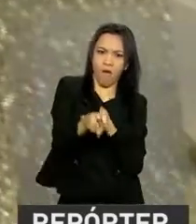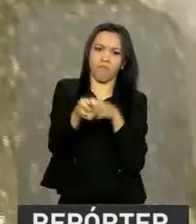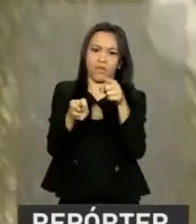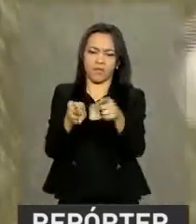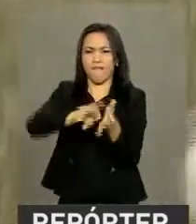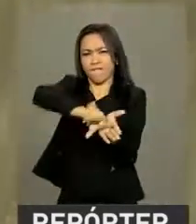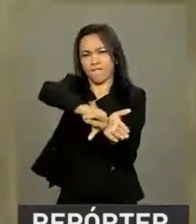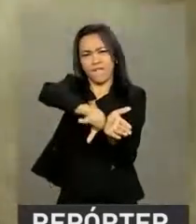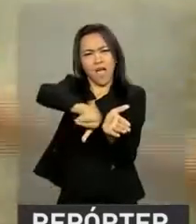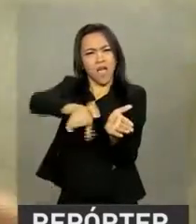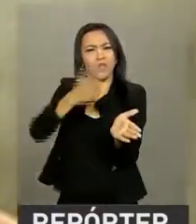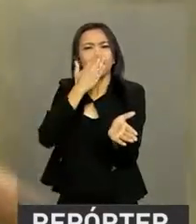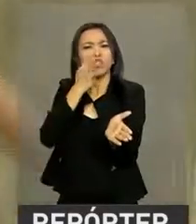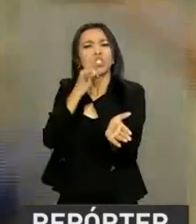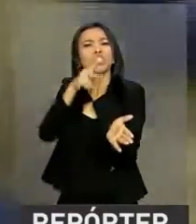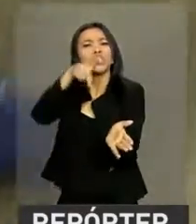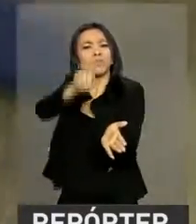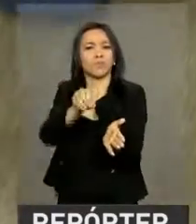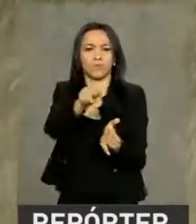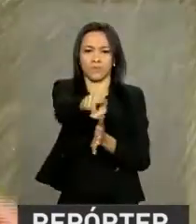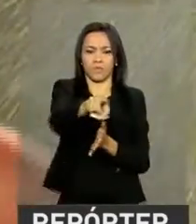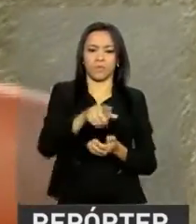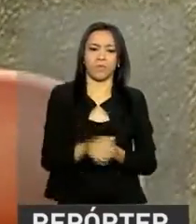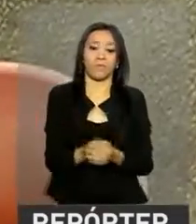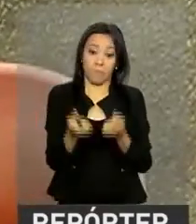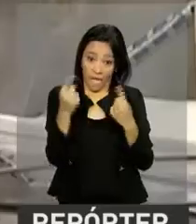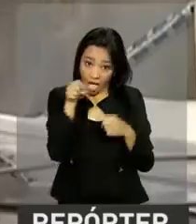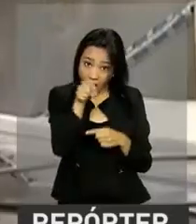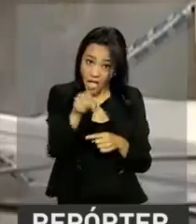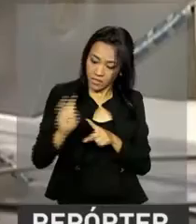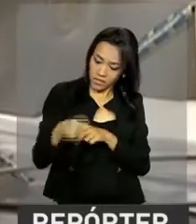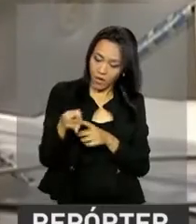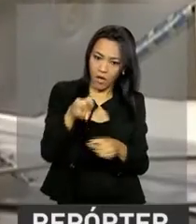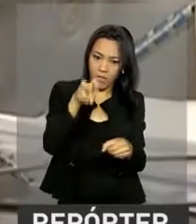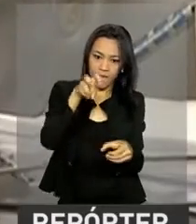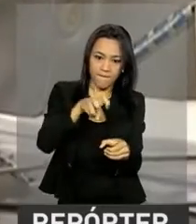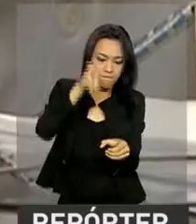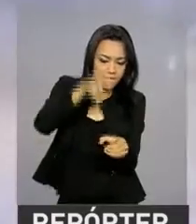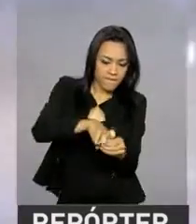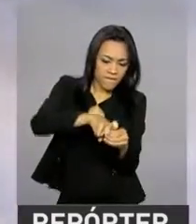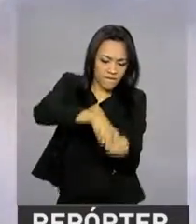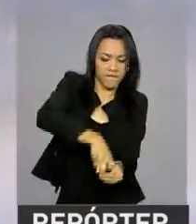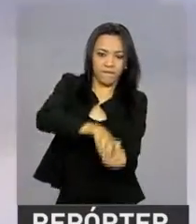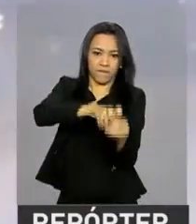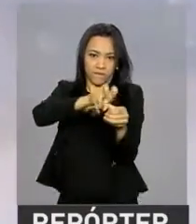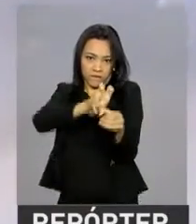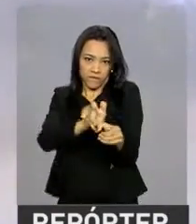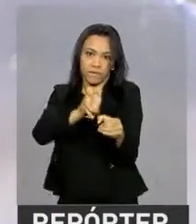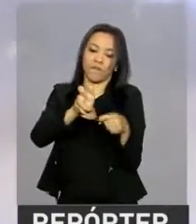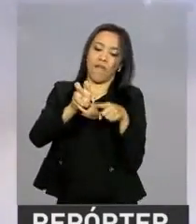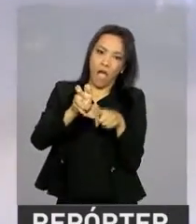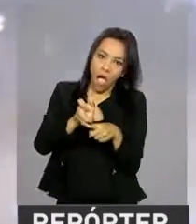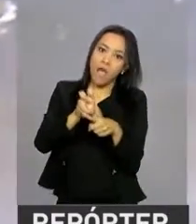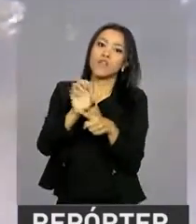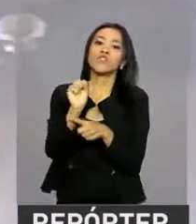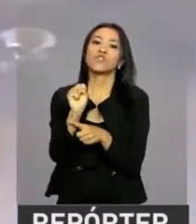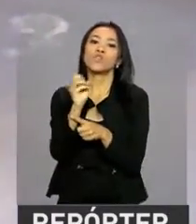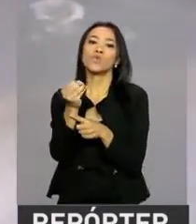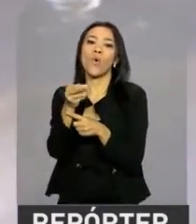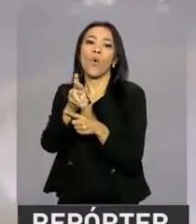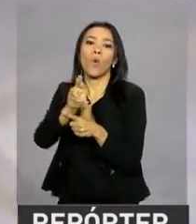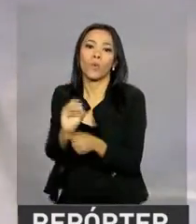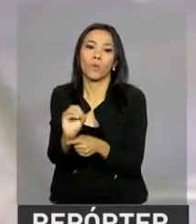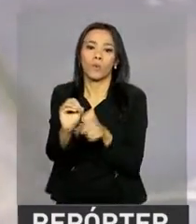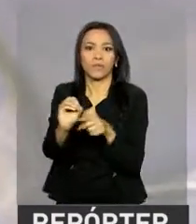jararacas, surucucus, corais e cascavéis. É delas que é extraído o veneno, matéria-prima para a produção de soros,